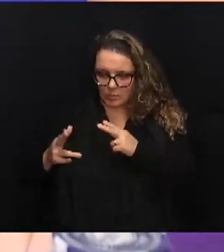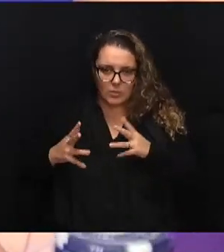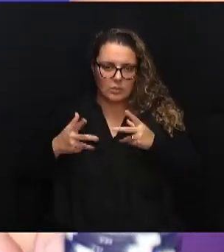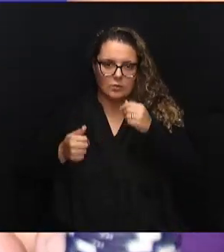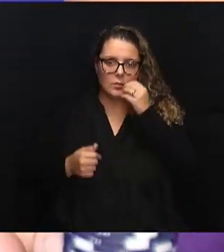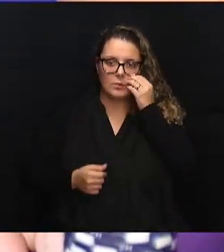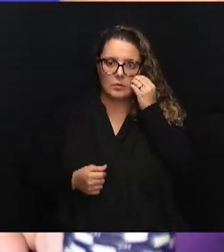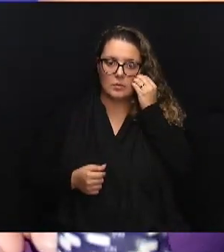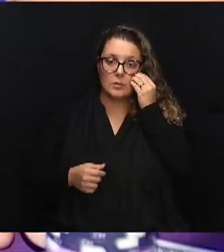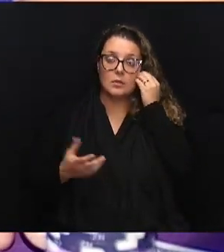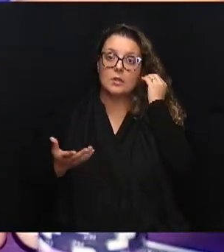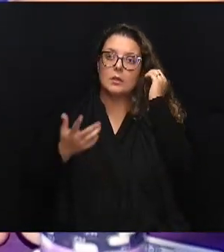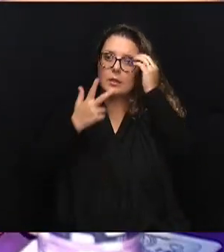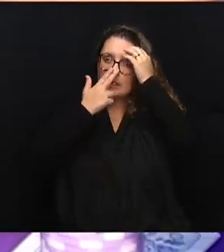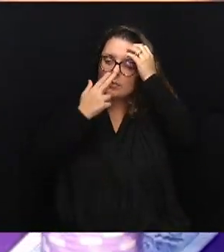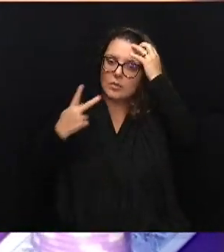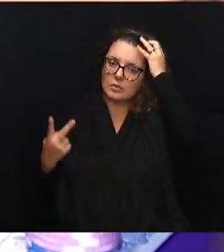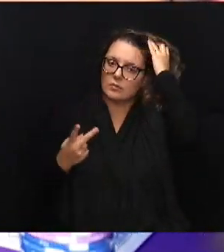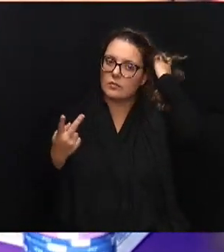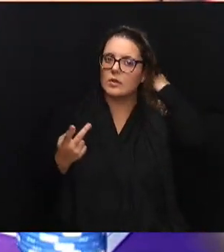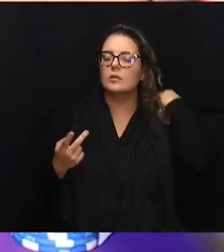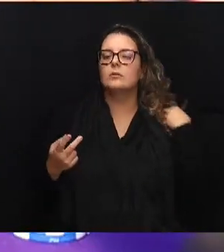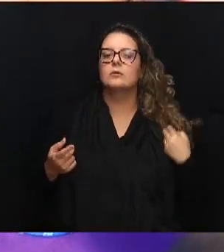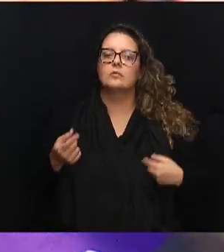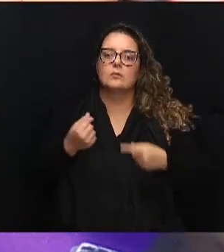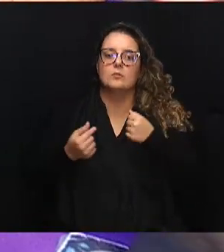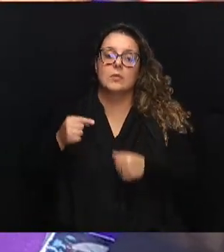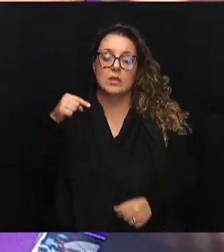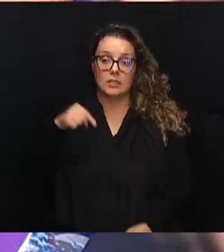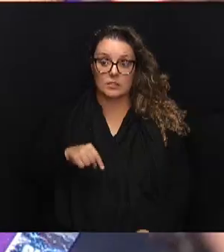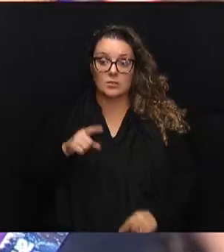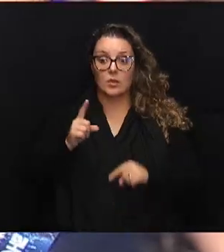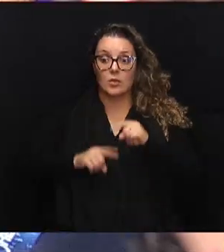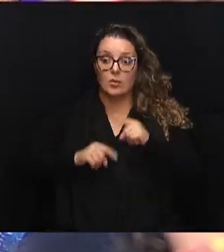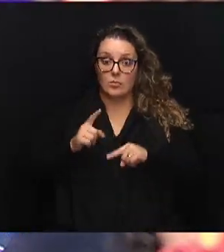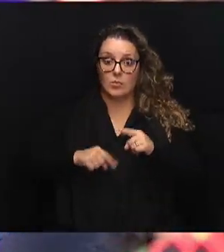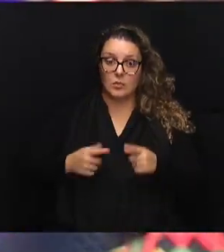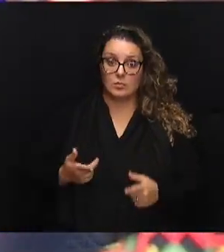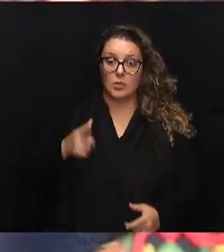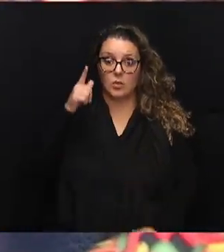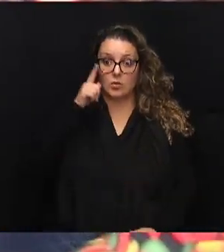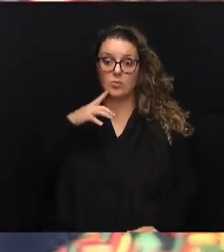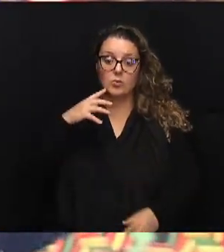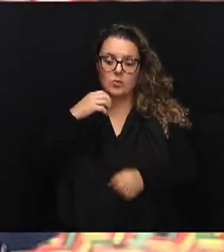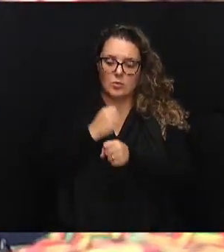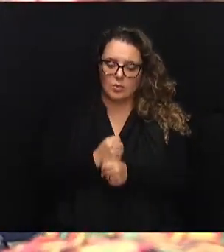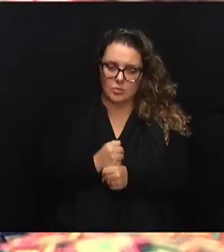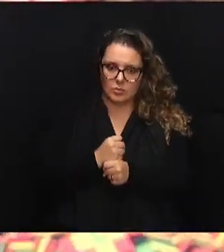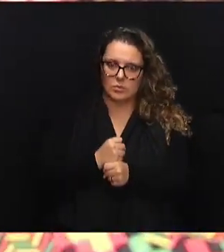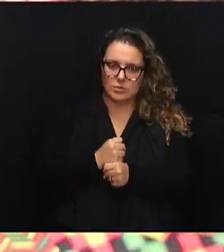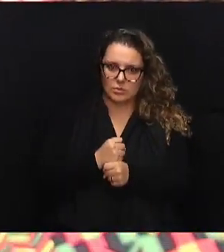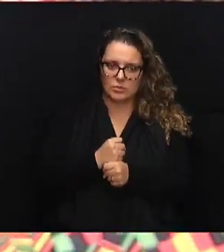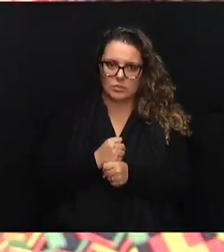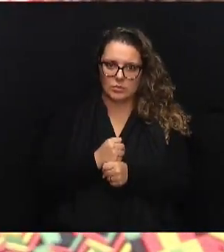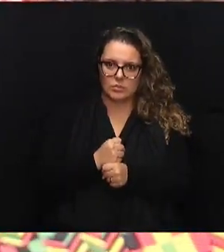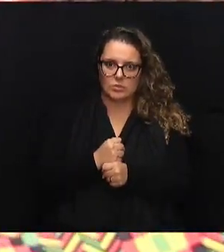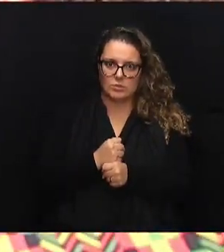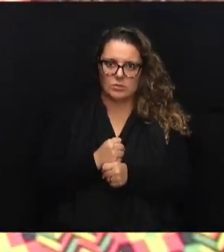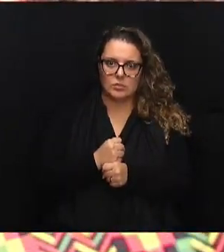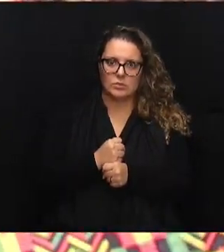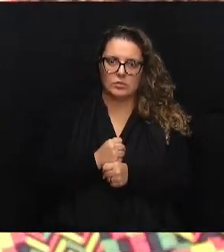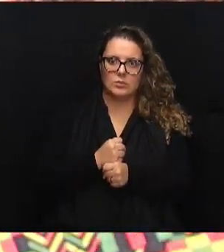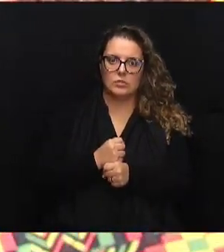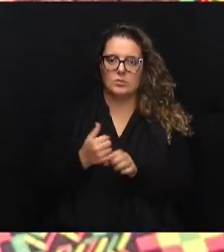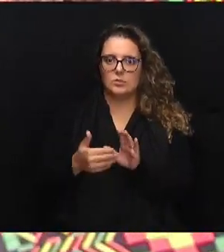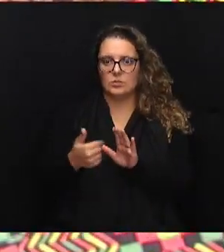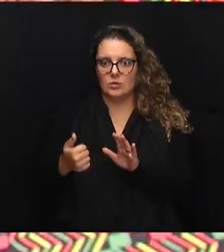elas simulam um valor financeiro, mas isso aqui na verdade é um material para o jogador conseguir acumular, para o jogador conseguir extrair valor das